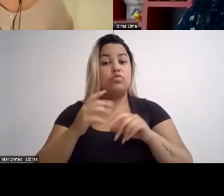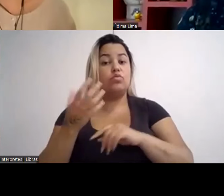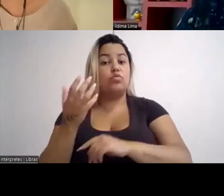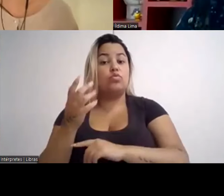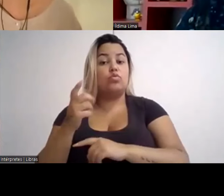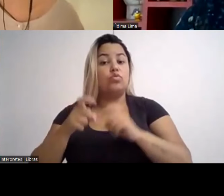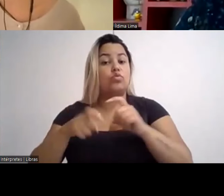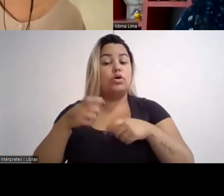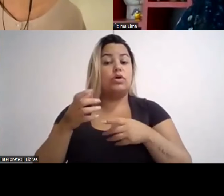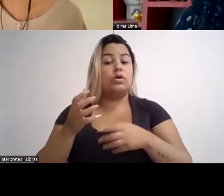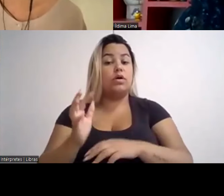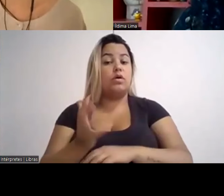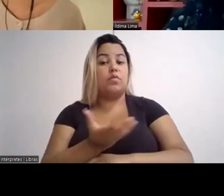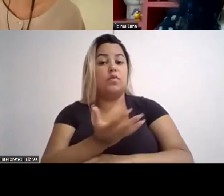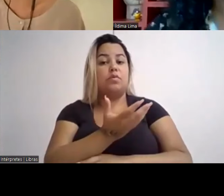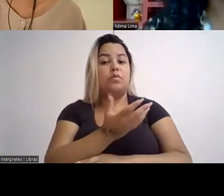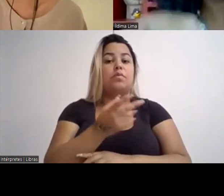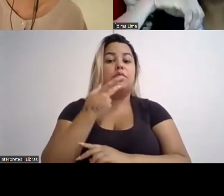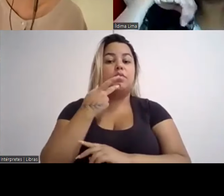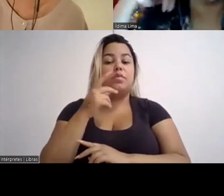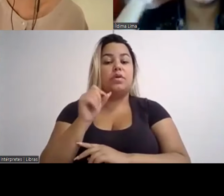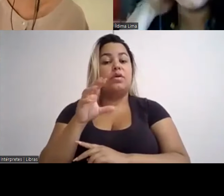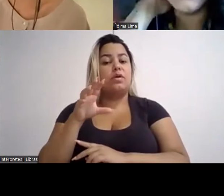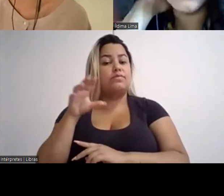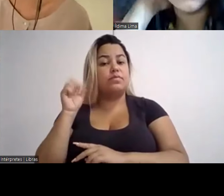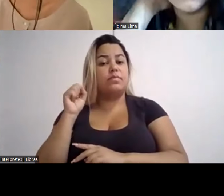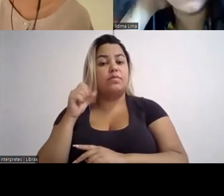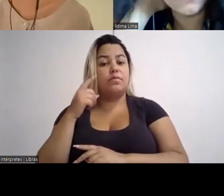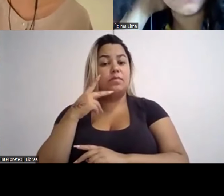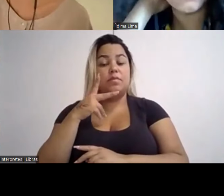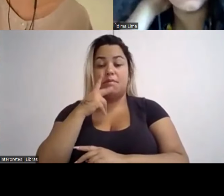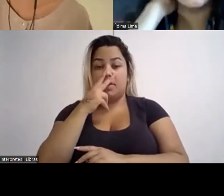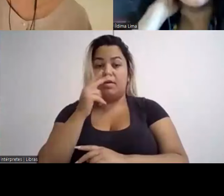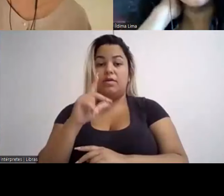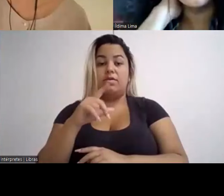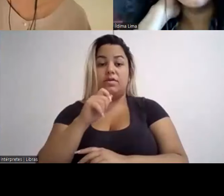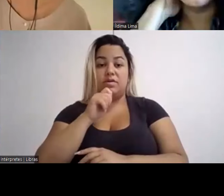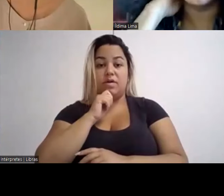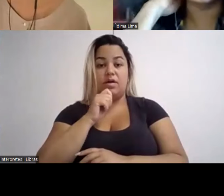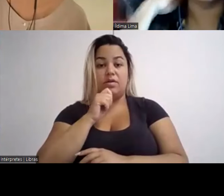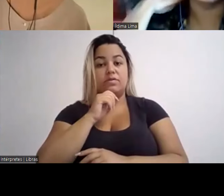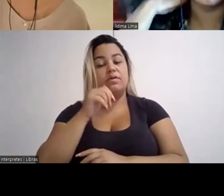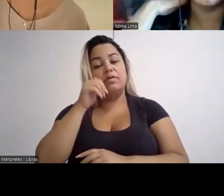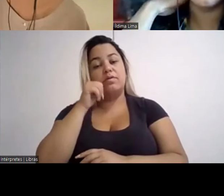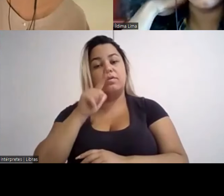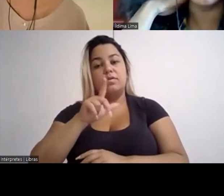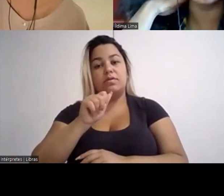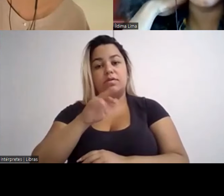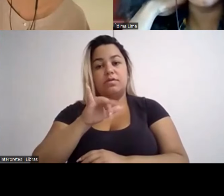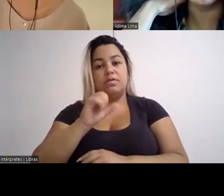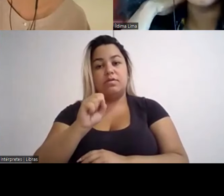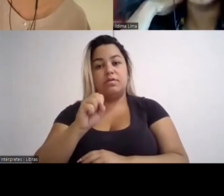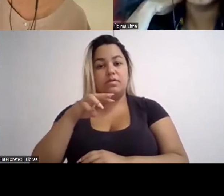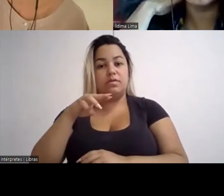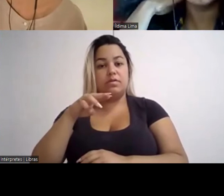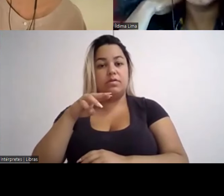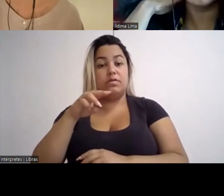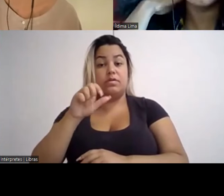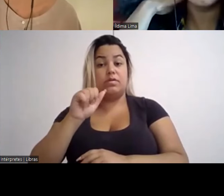diria para quem está aqui nos ouvindo, que parece que ainda, não sei se as meninas, Larissa e Ildma concordam comigo, mas